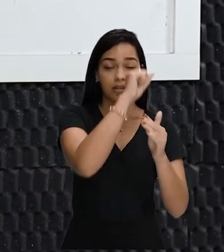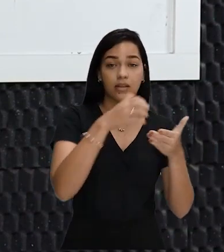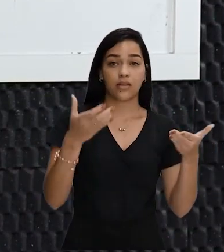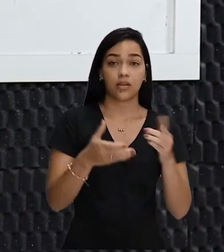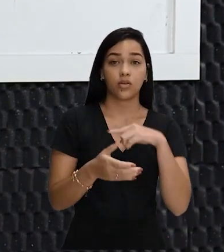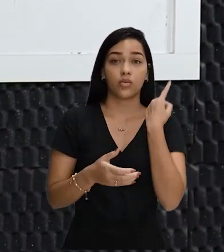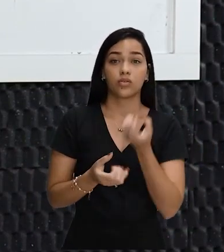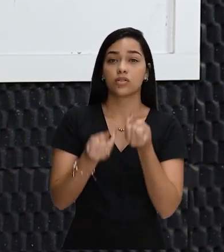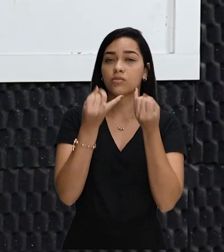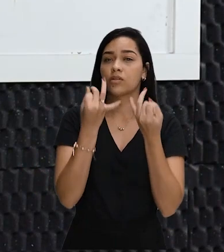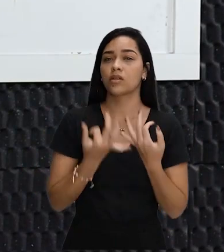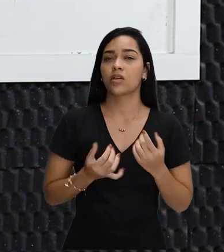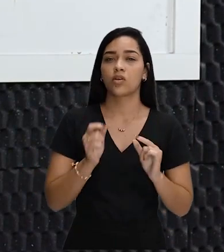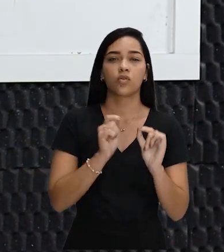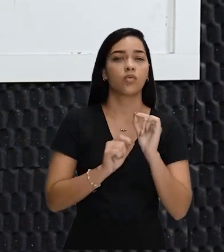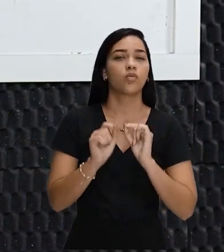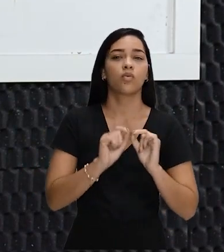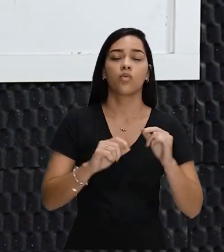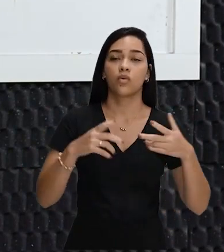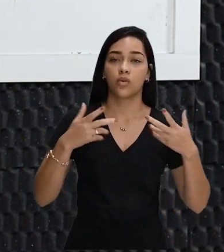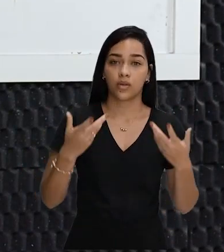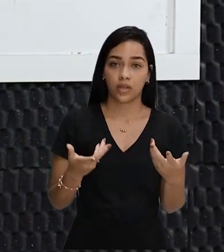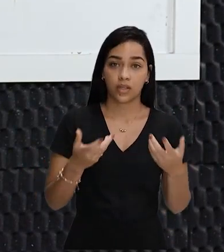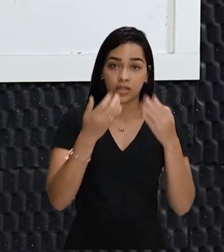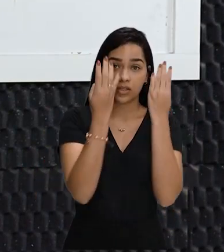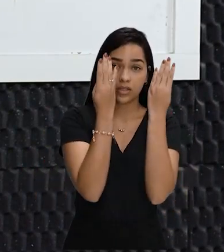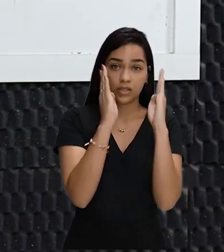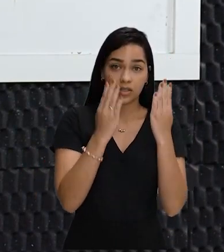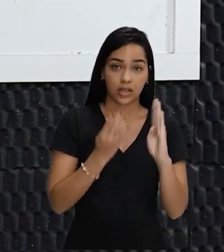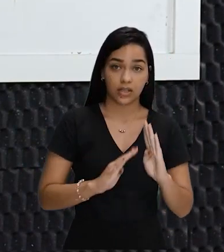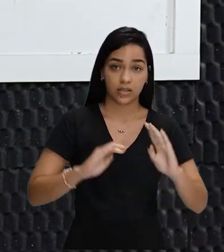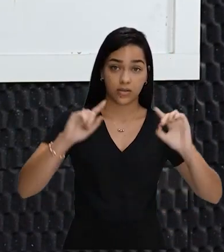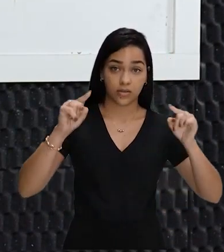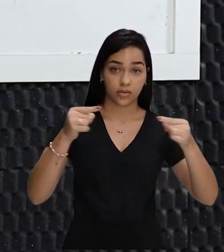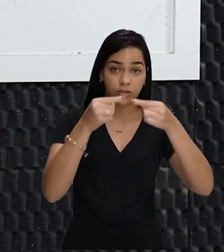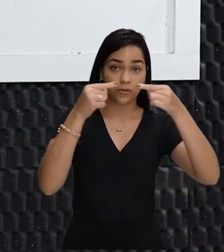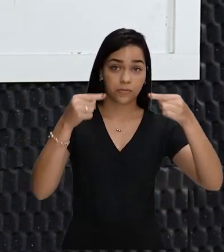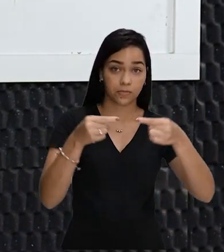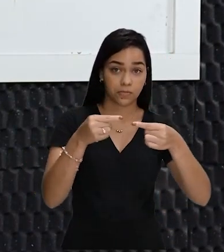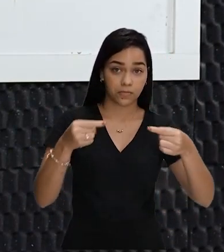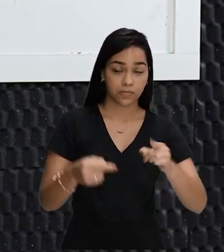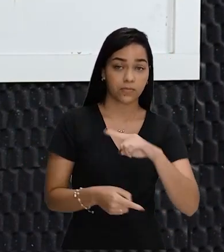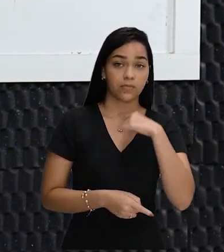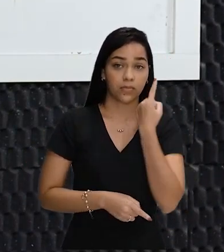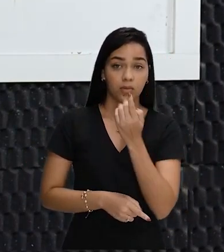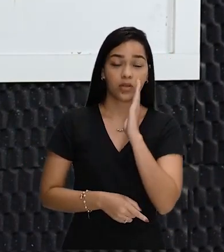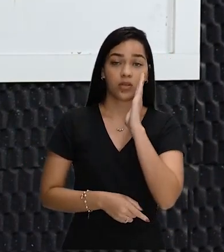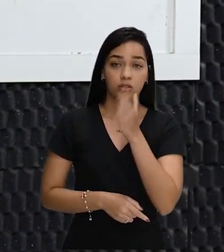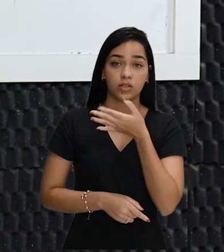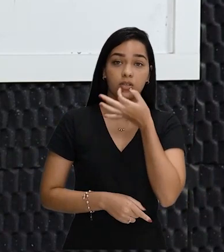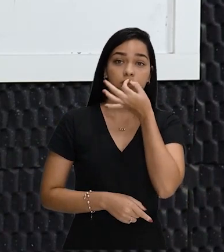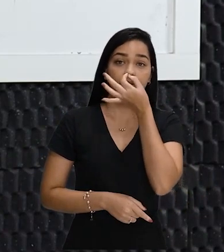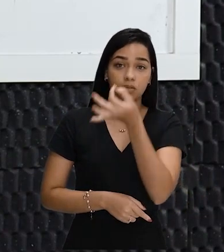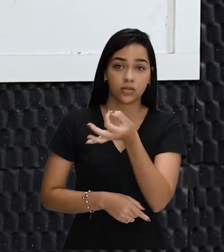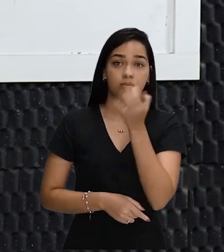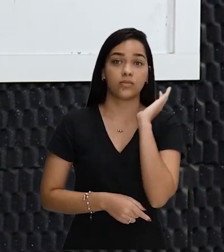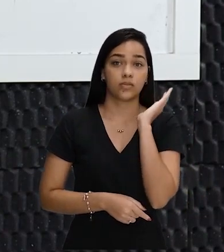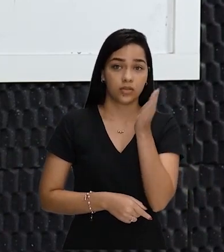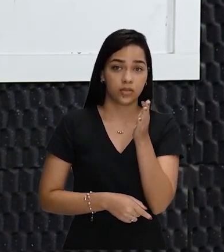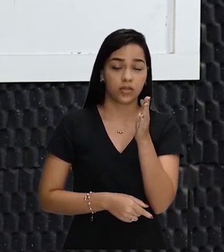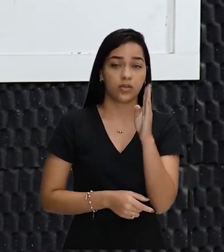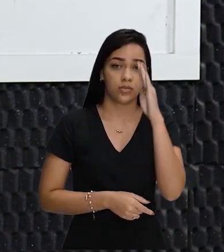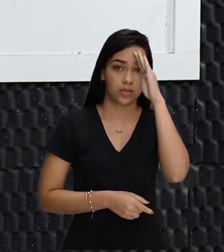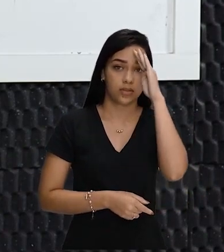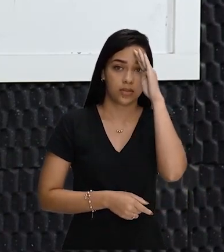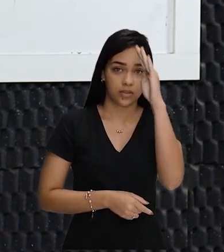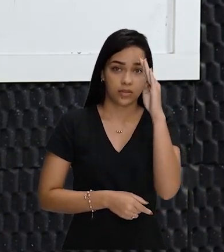hoje a gente vai falar sobre um pouquinho de análise combinatória né já até comentamos aqui sobre o princípio fundamental